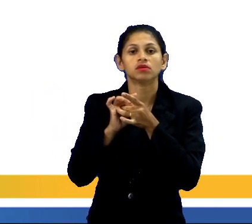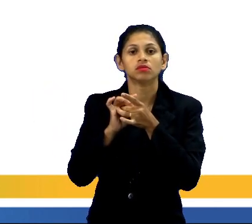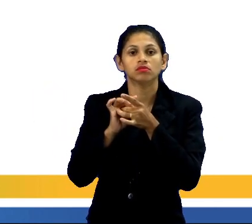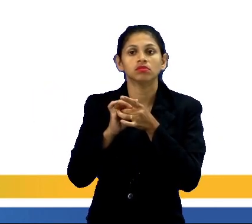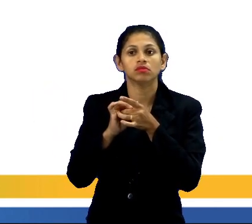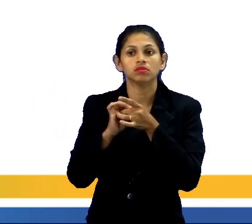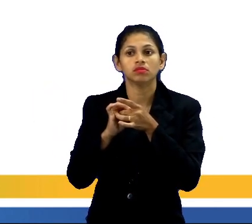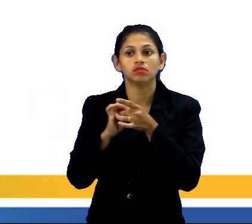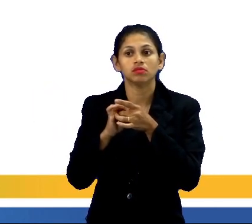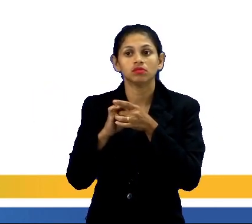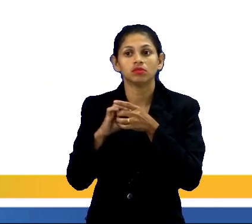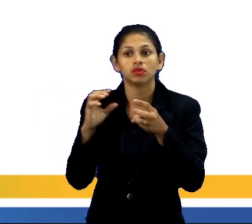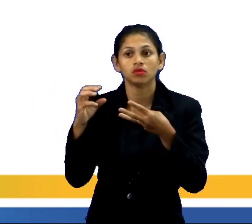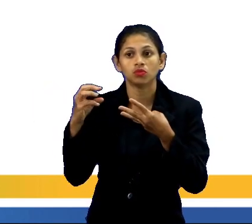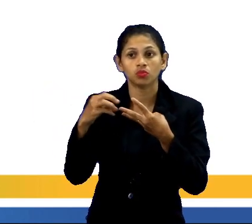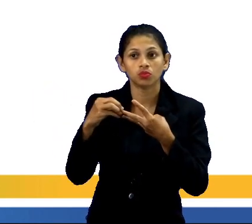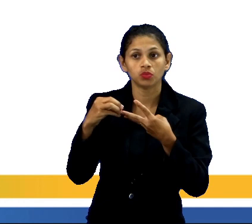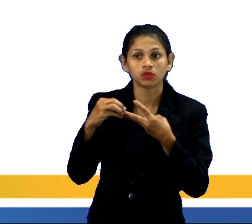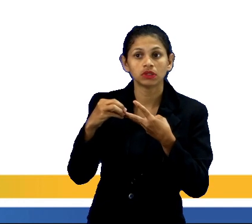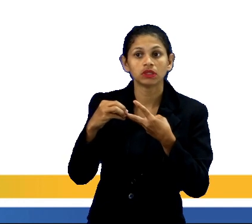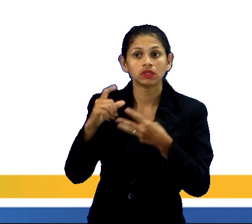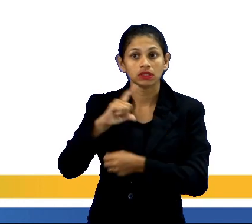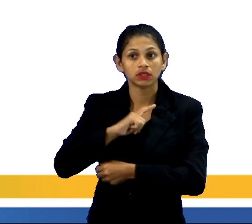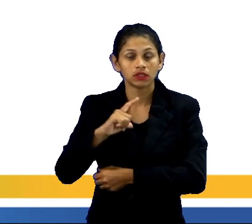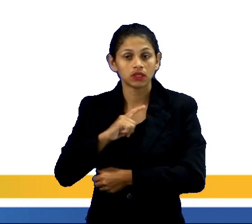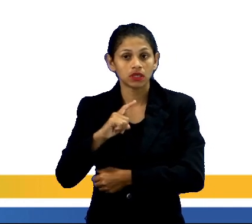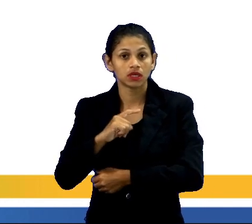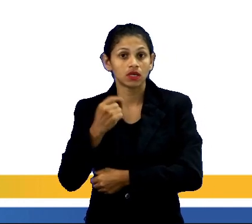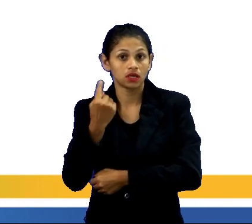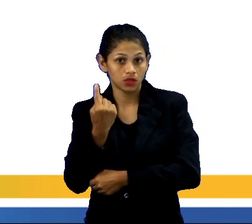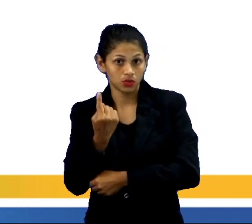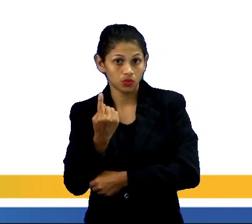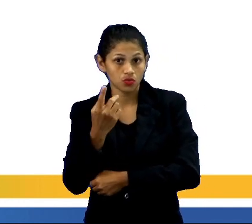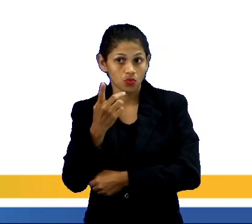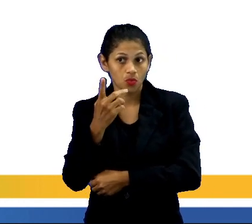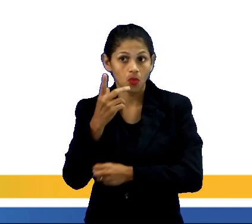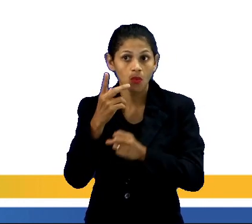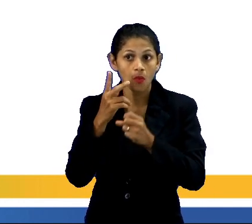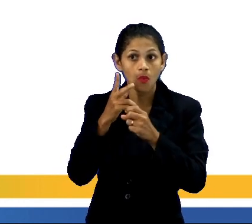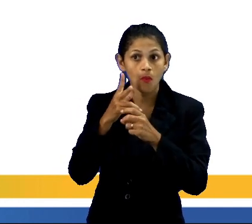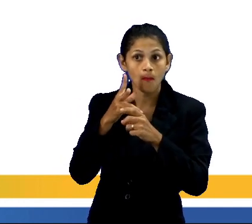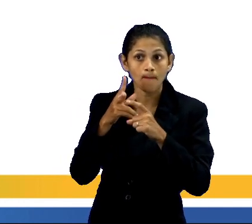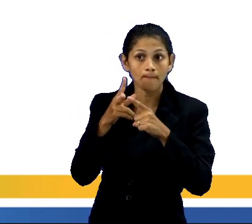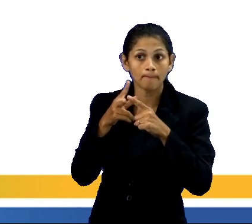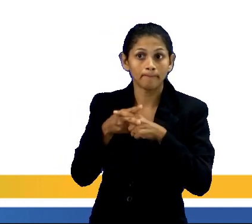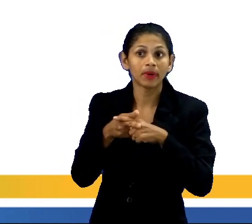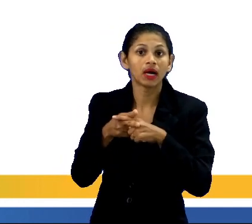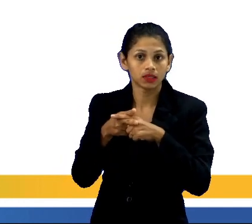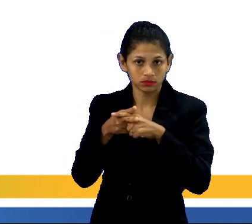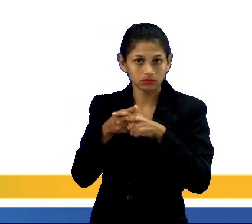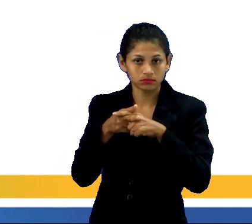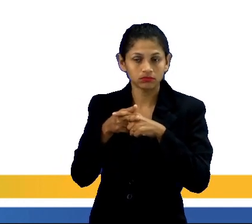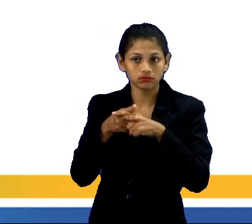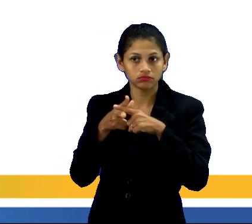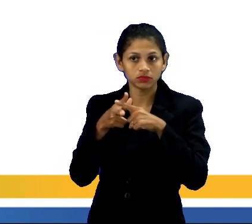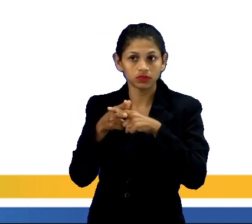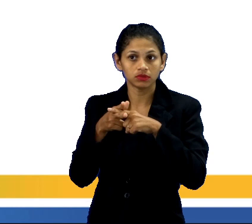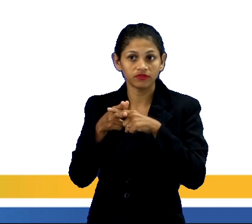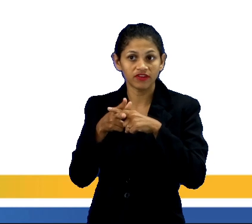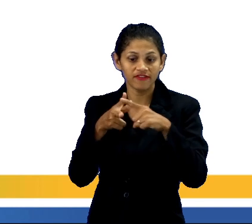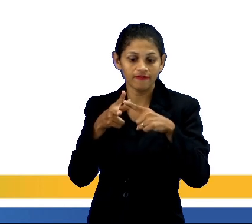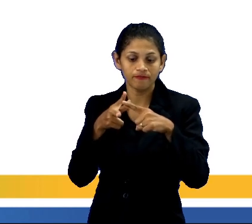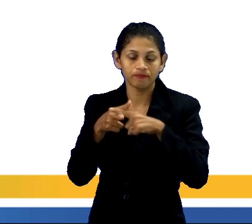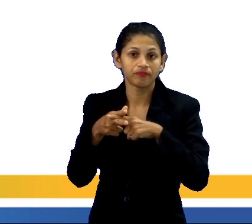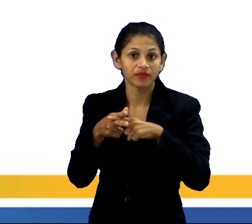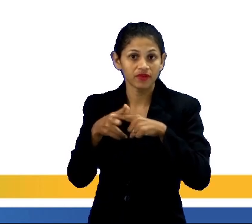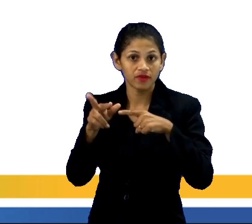marcador, né? A gente chama de checkpoint, que é uma proteína que vai frear o ataque imunológico. Então, normalmente, quando a ameaça